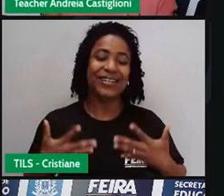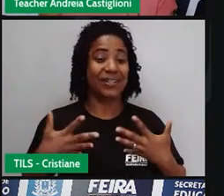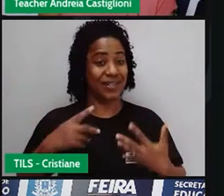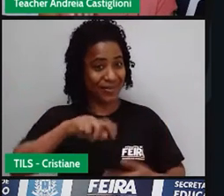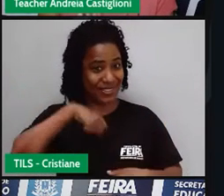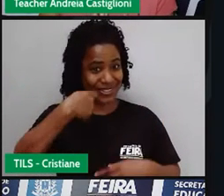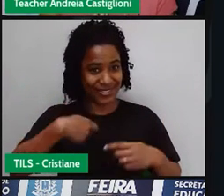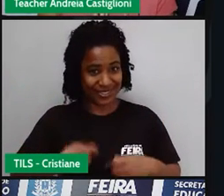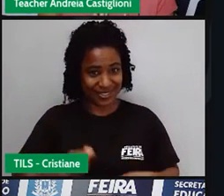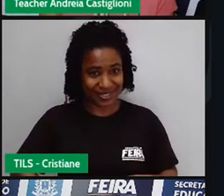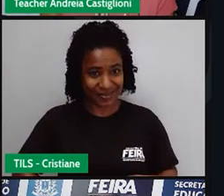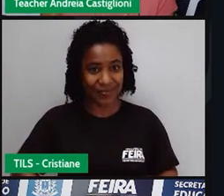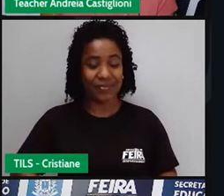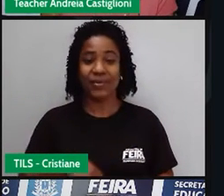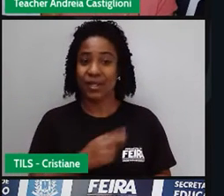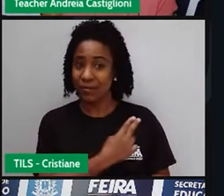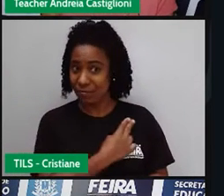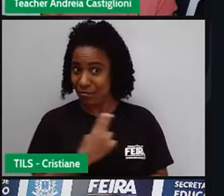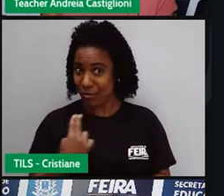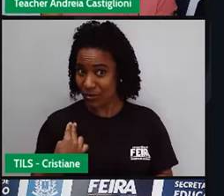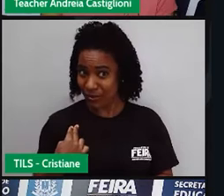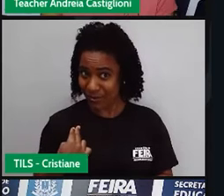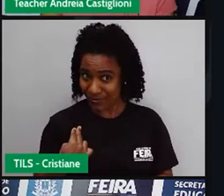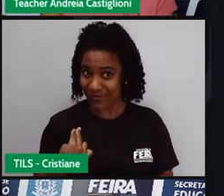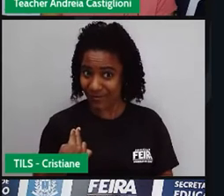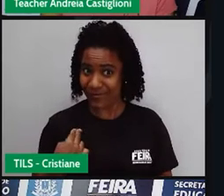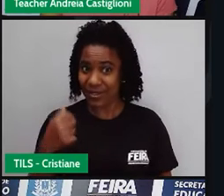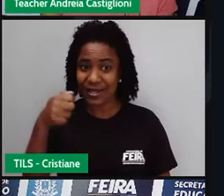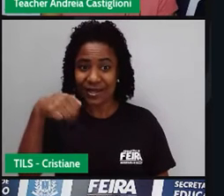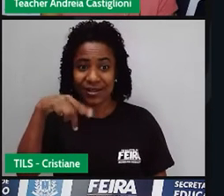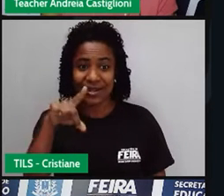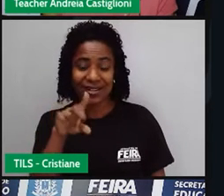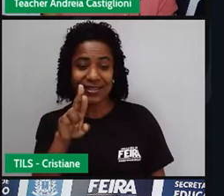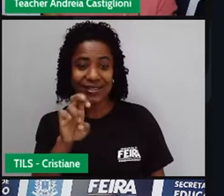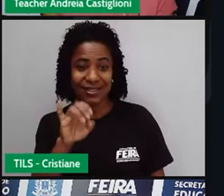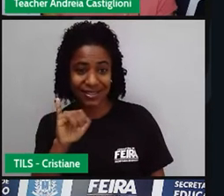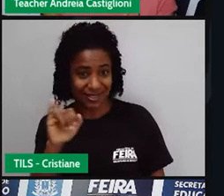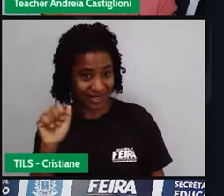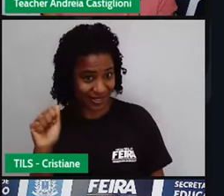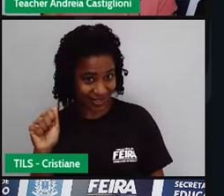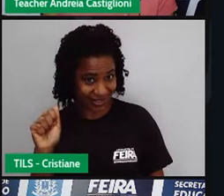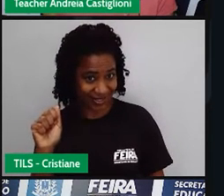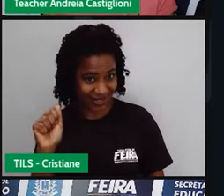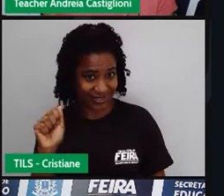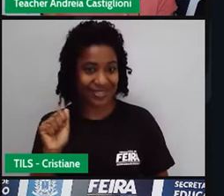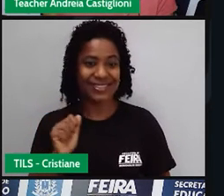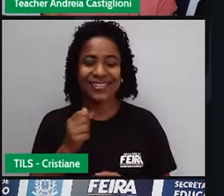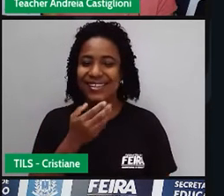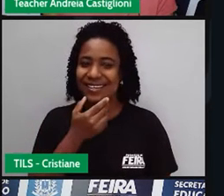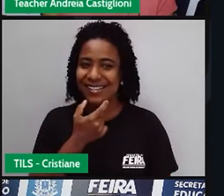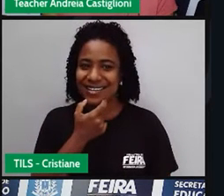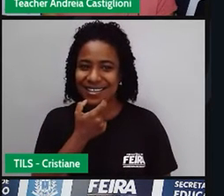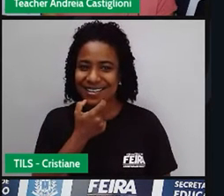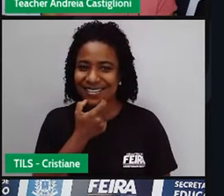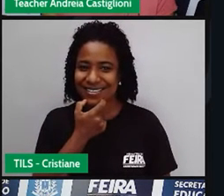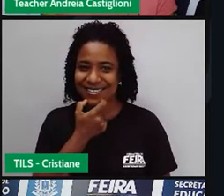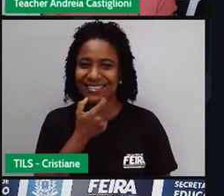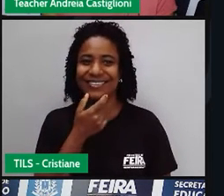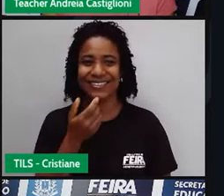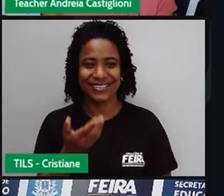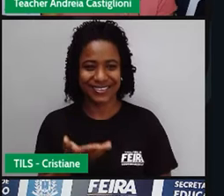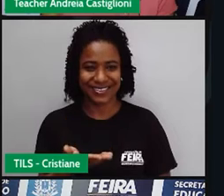apresentar aí Andreia castillon aí eu nem gosto de pinscher Welcome to our english